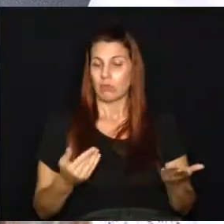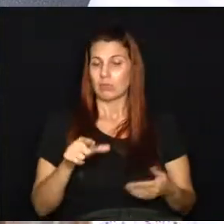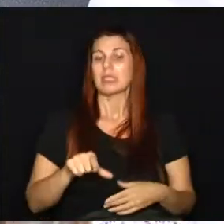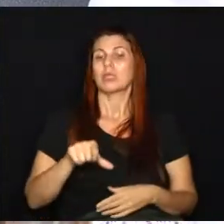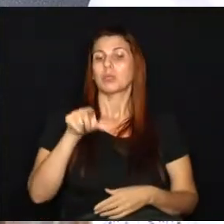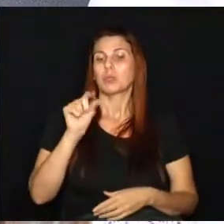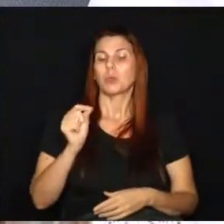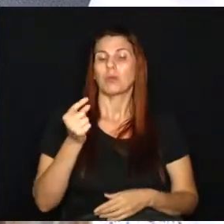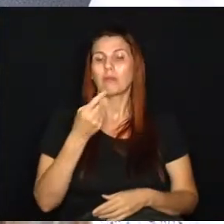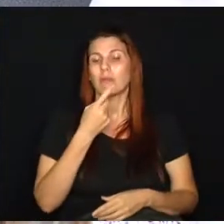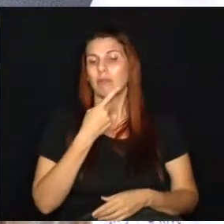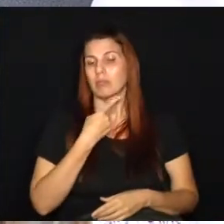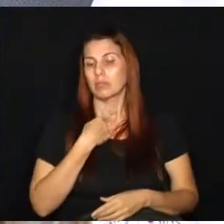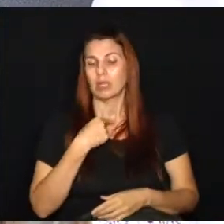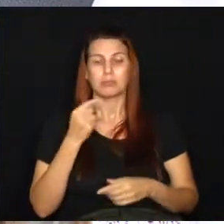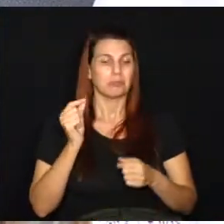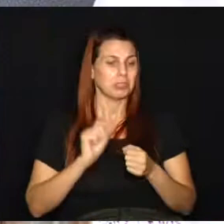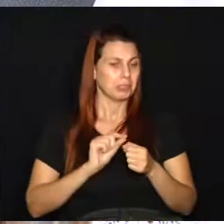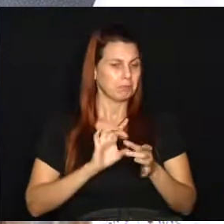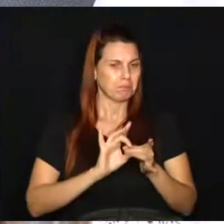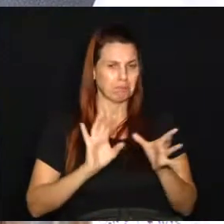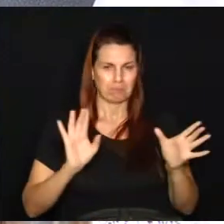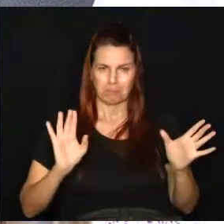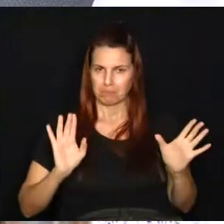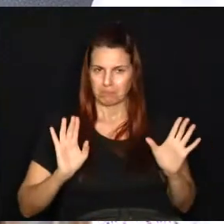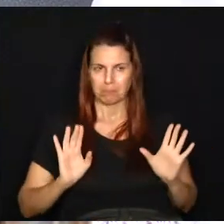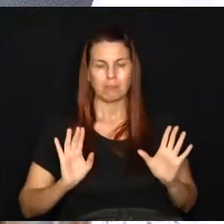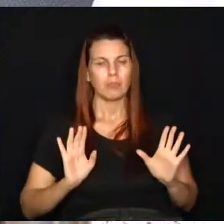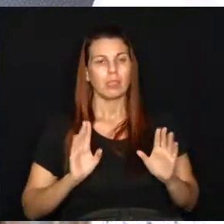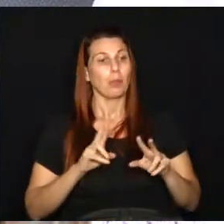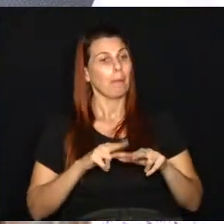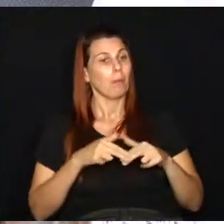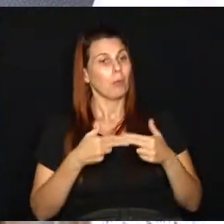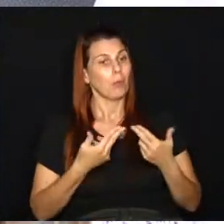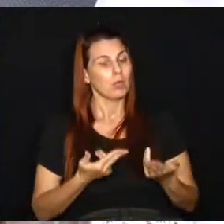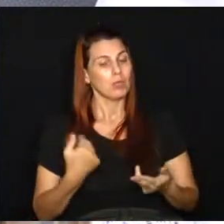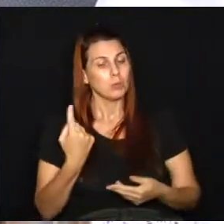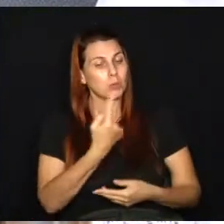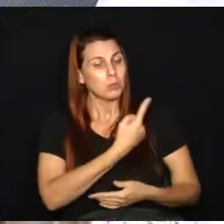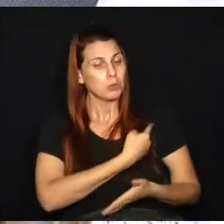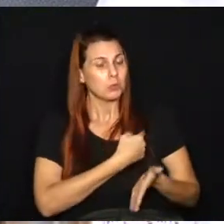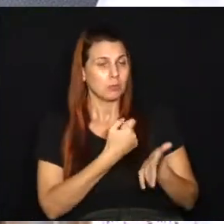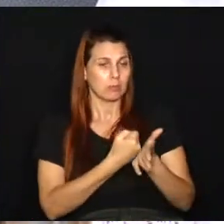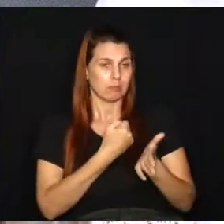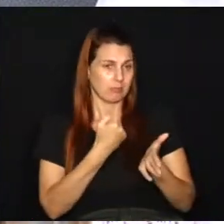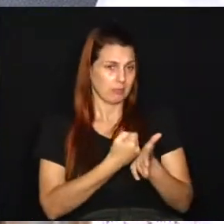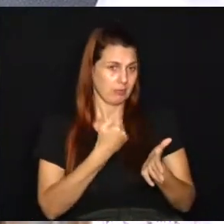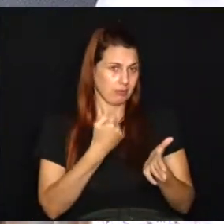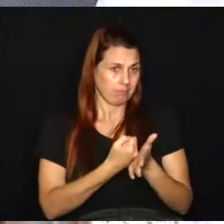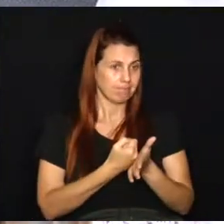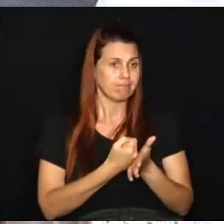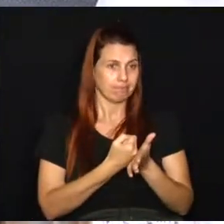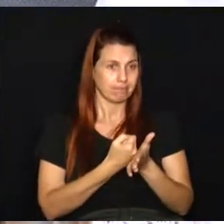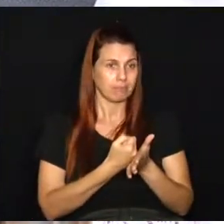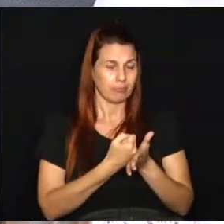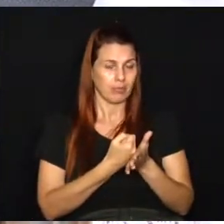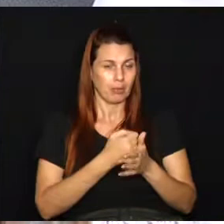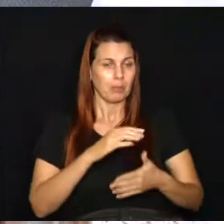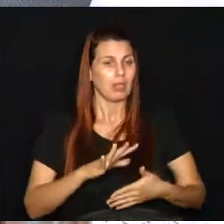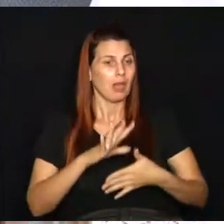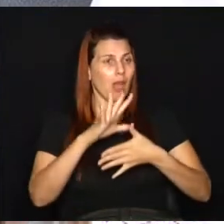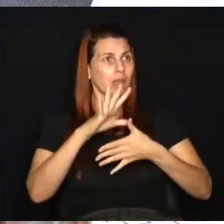você quer ou não fazer, né? E é por isso que nós lutamos e andamos pela América